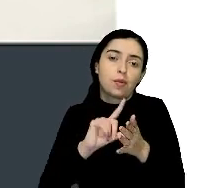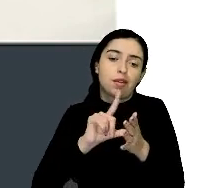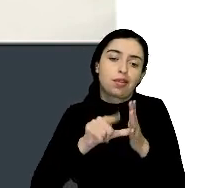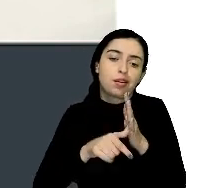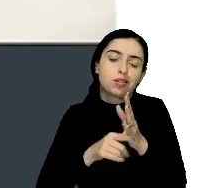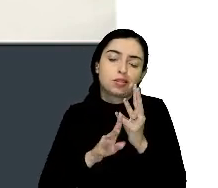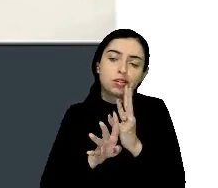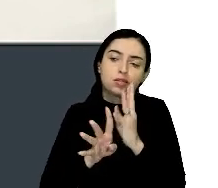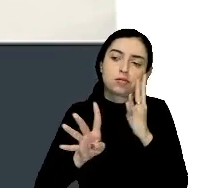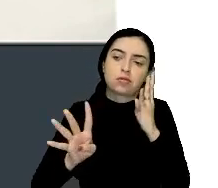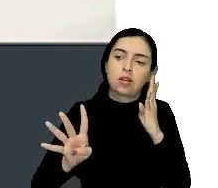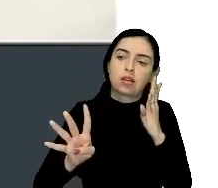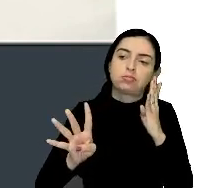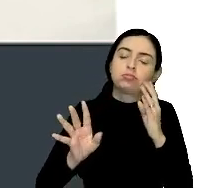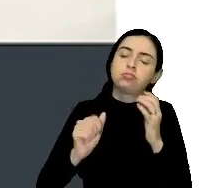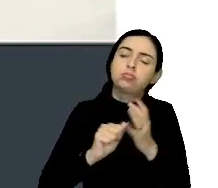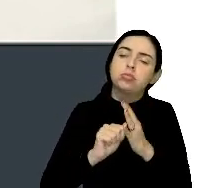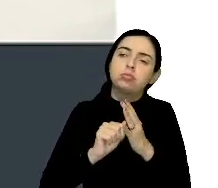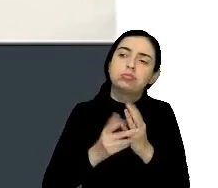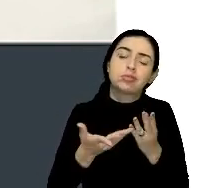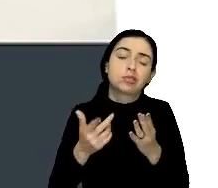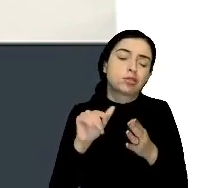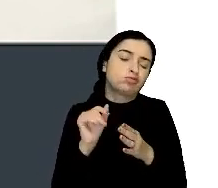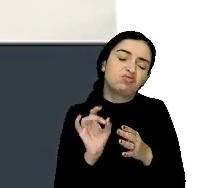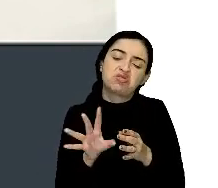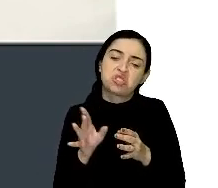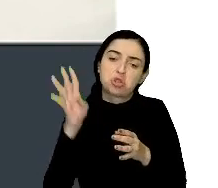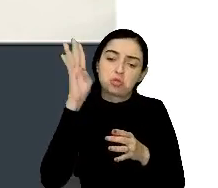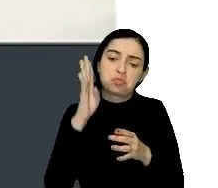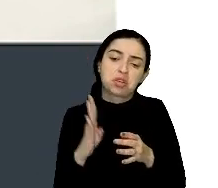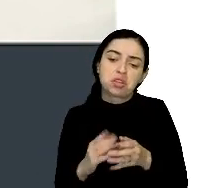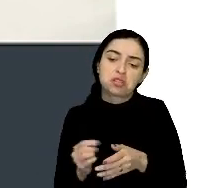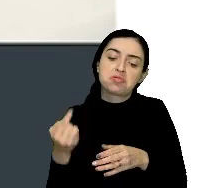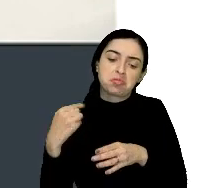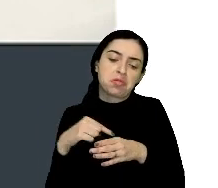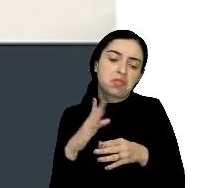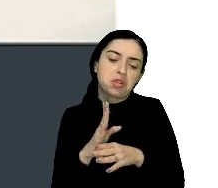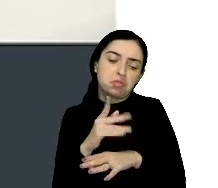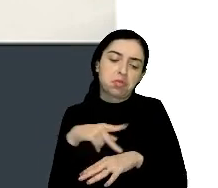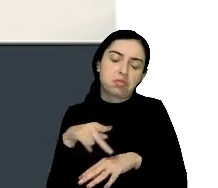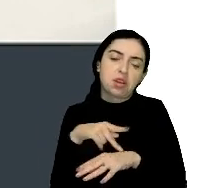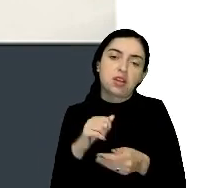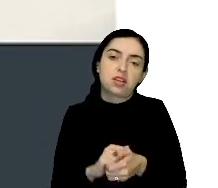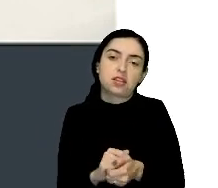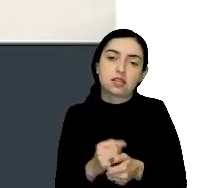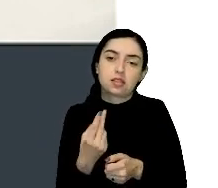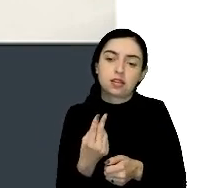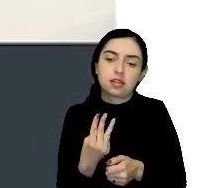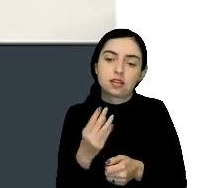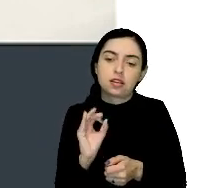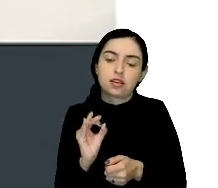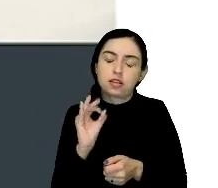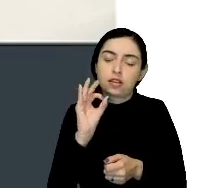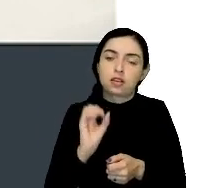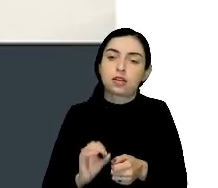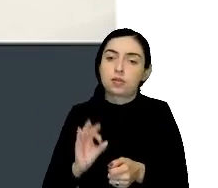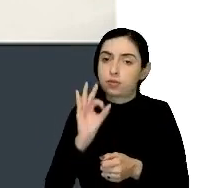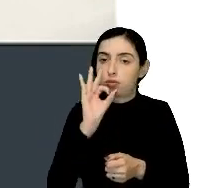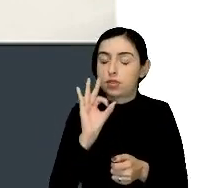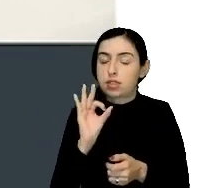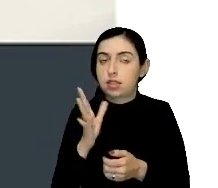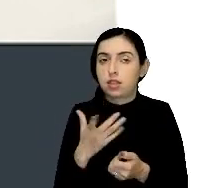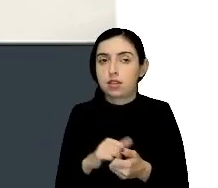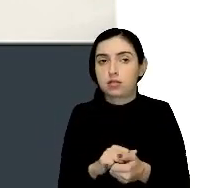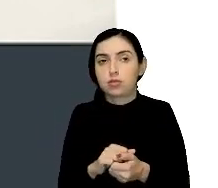chegou a minha vez, só tinha o Brasil. Aí eu vim para cá. Então, 30% é o